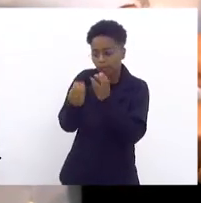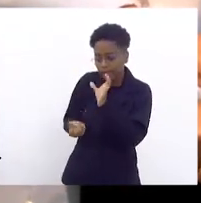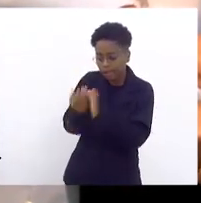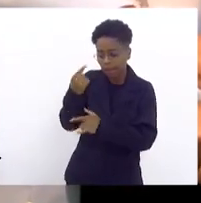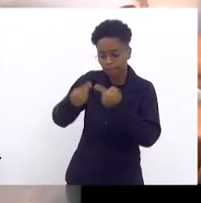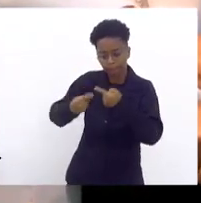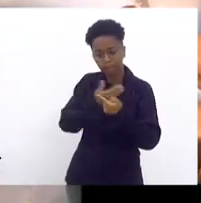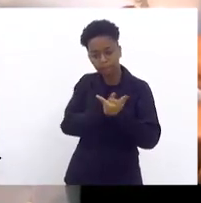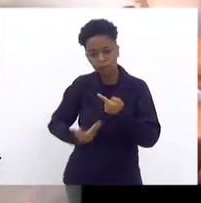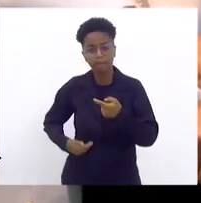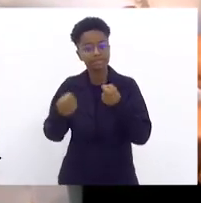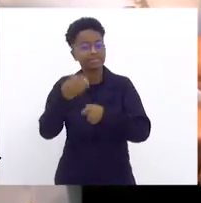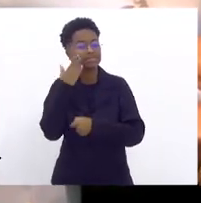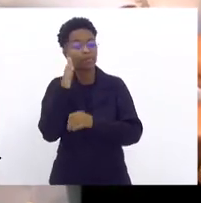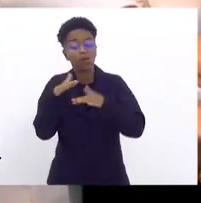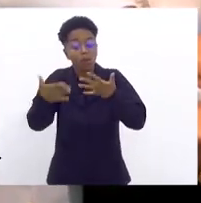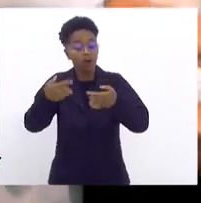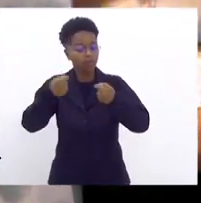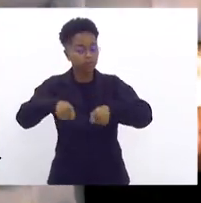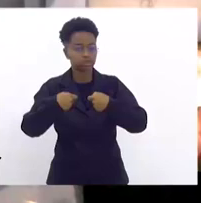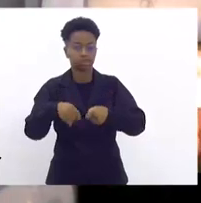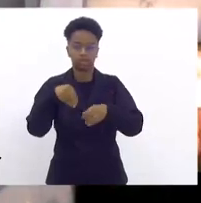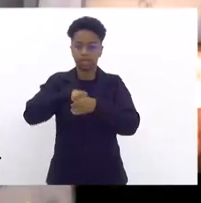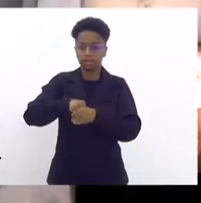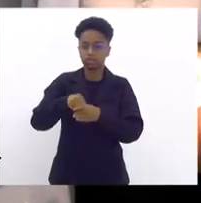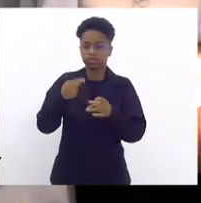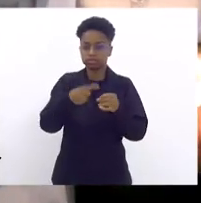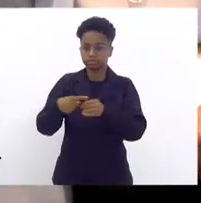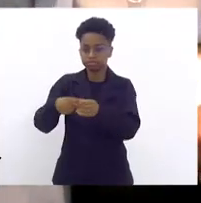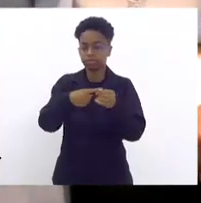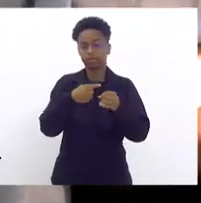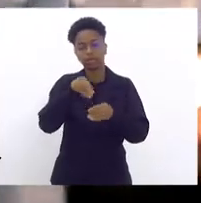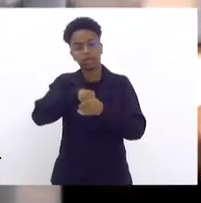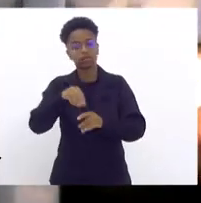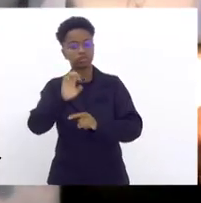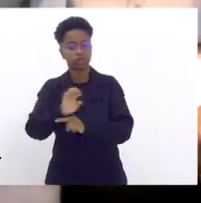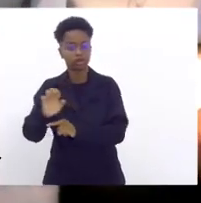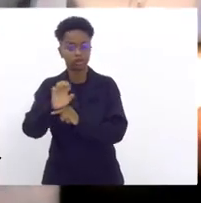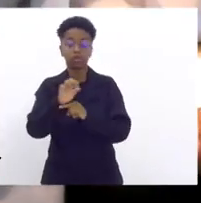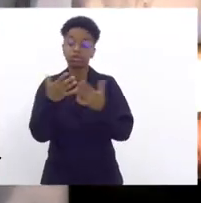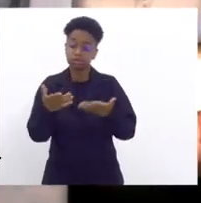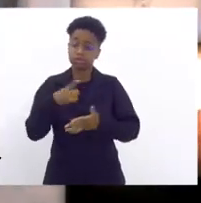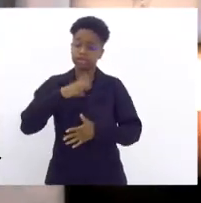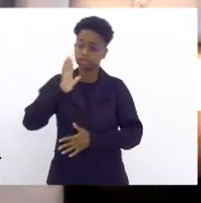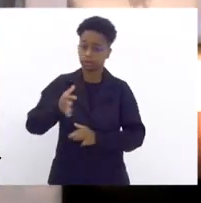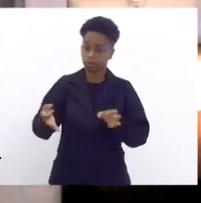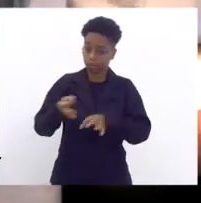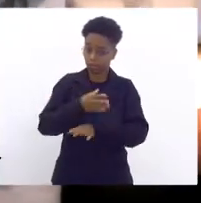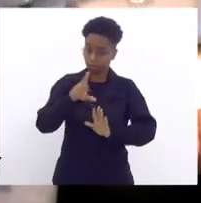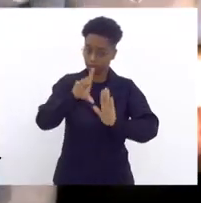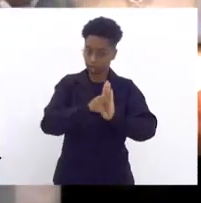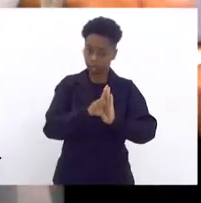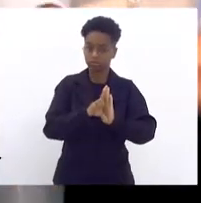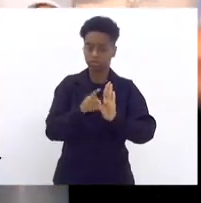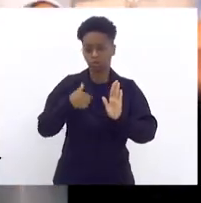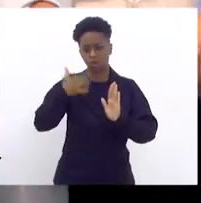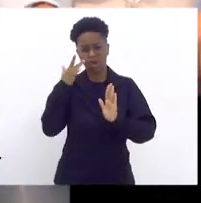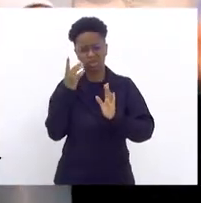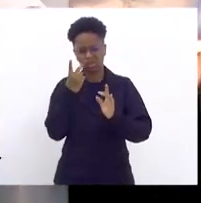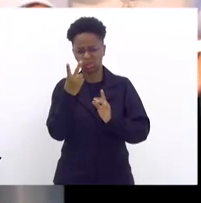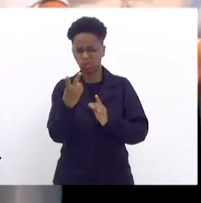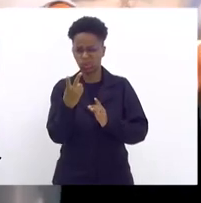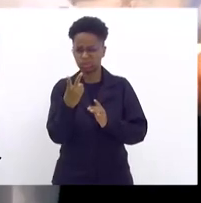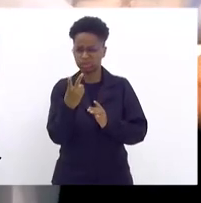você precisa conhecer a demanda que existe no seu município no seu estado então existem já essas leis eu acho que são duas